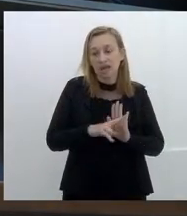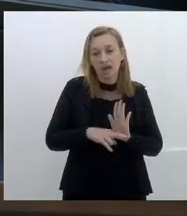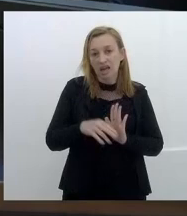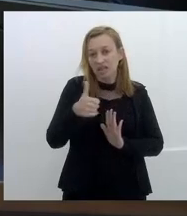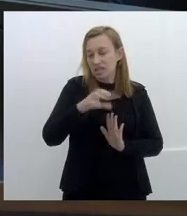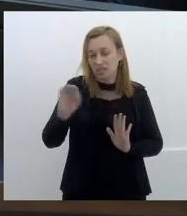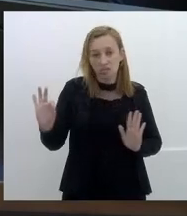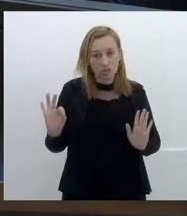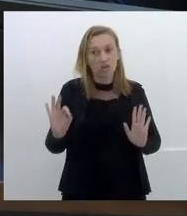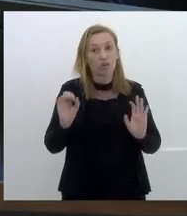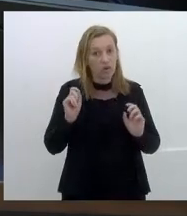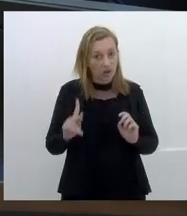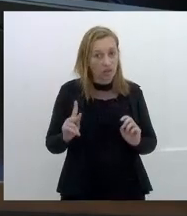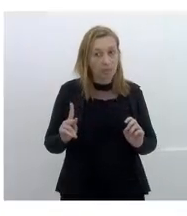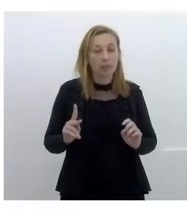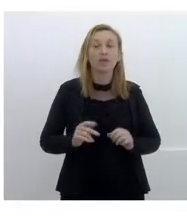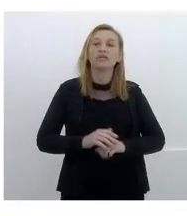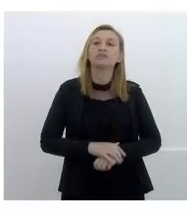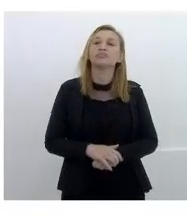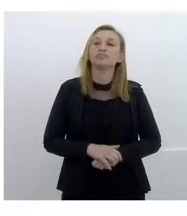porcento tá